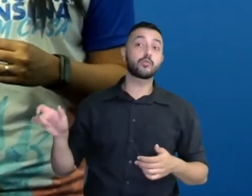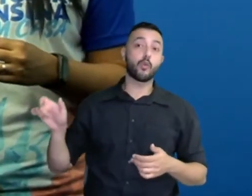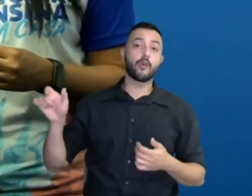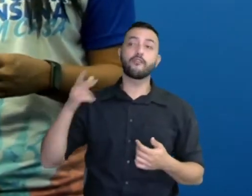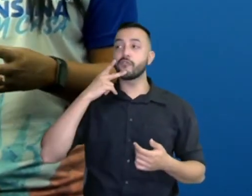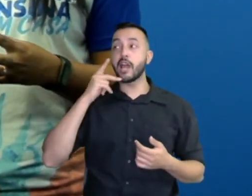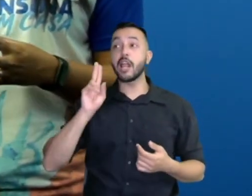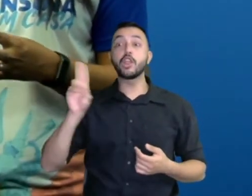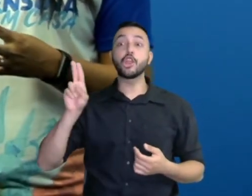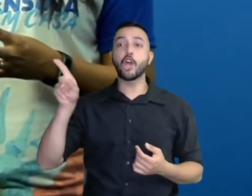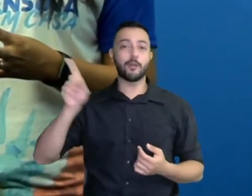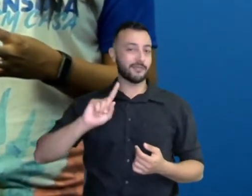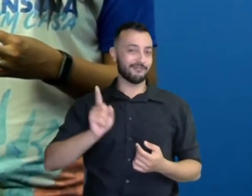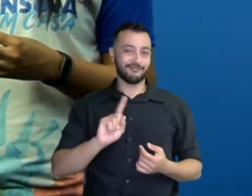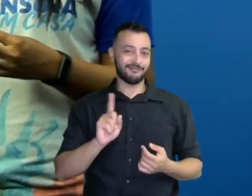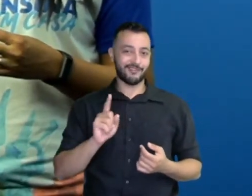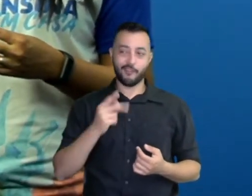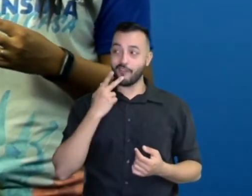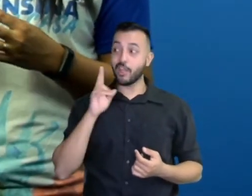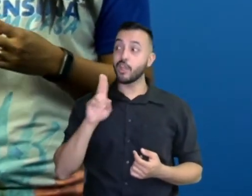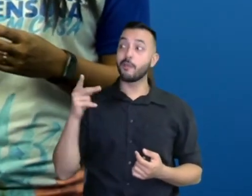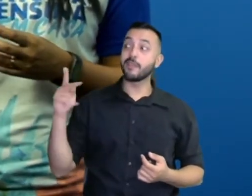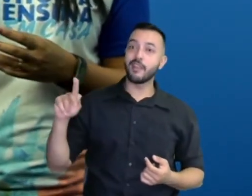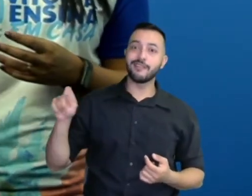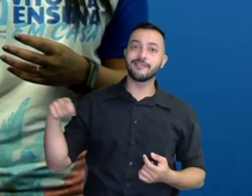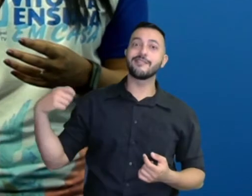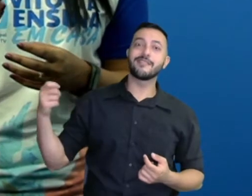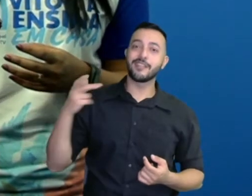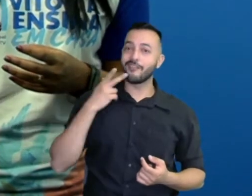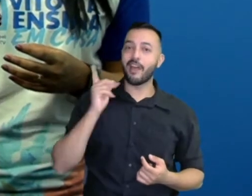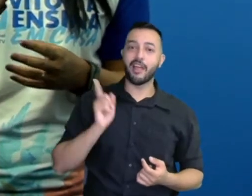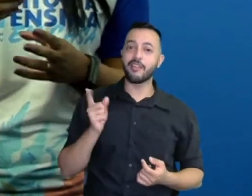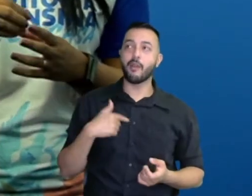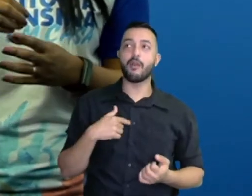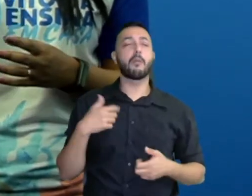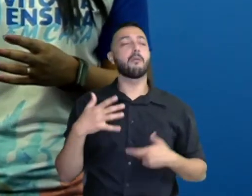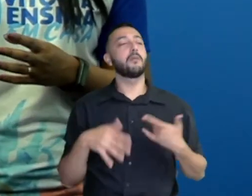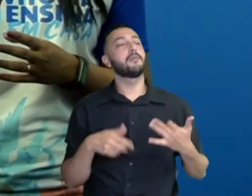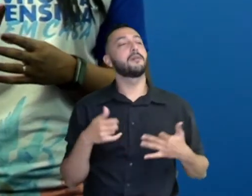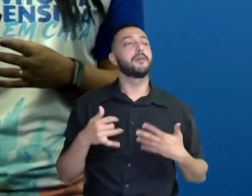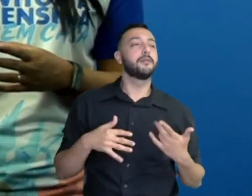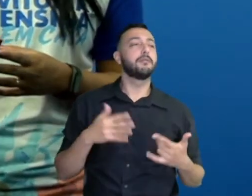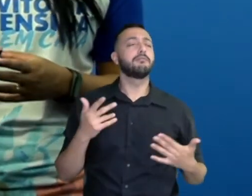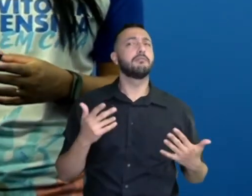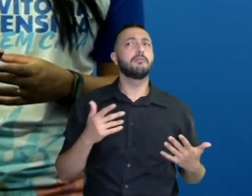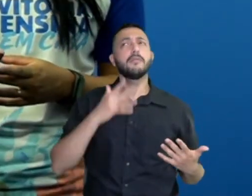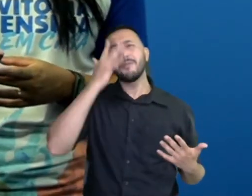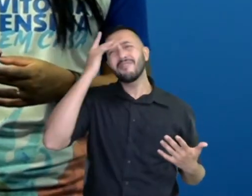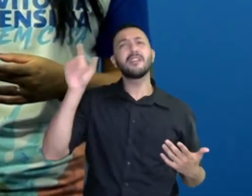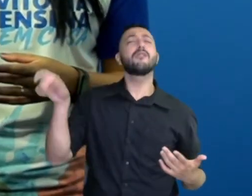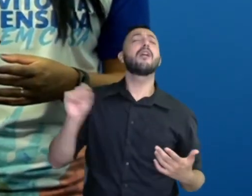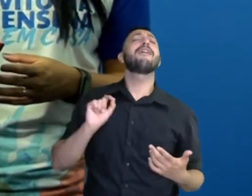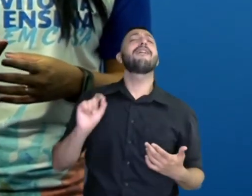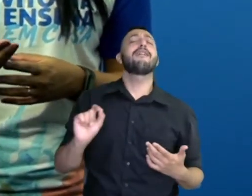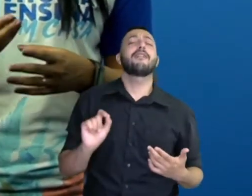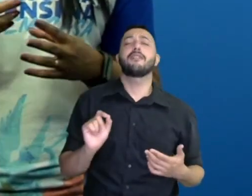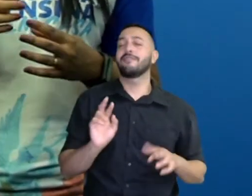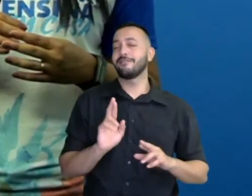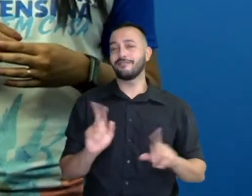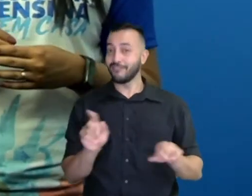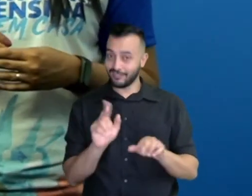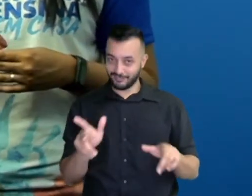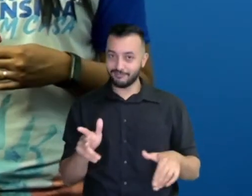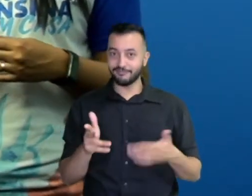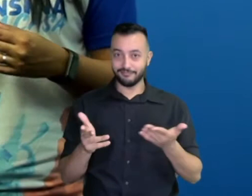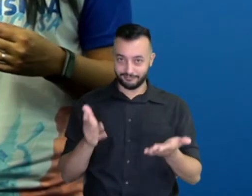um objeto que não foi mencionado antes e que não é do conhecimento daquela pessoa que está ouvindo, certo?